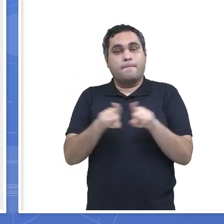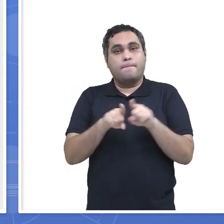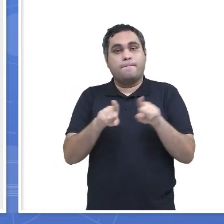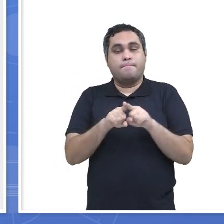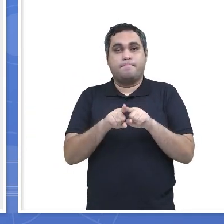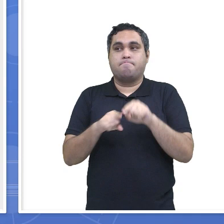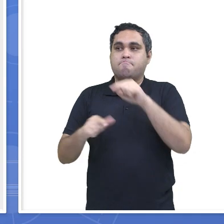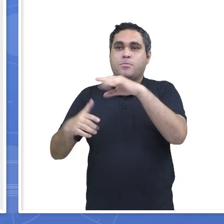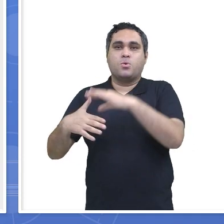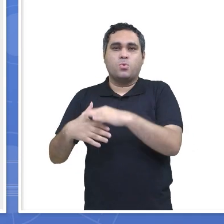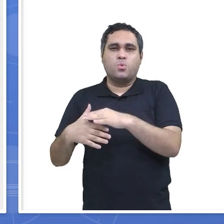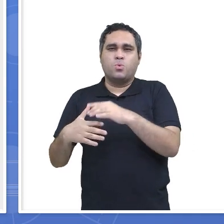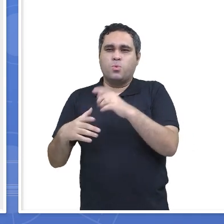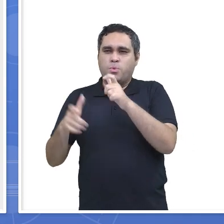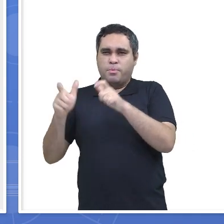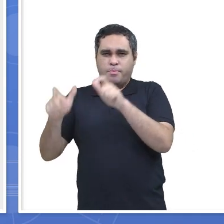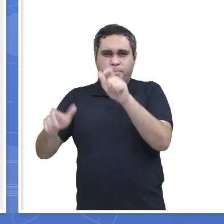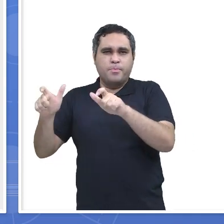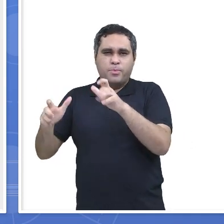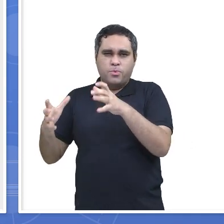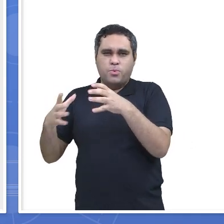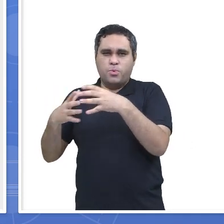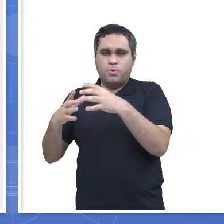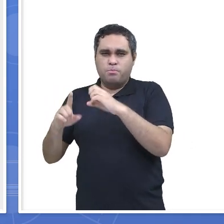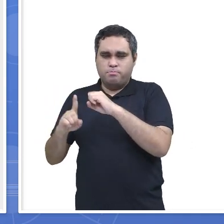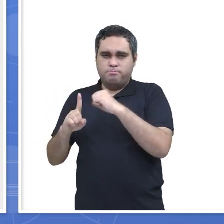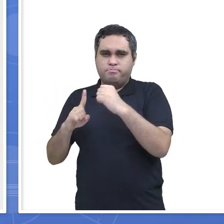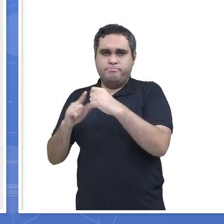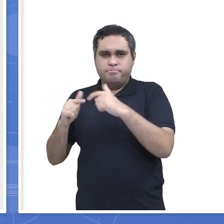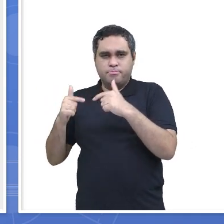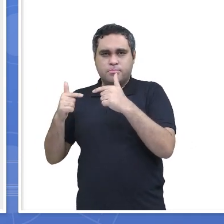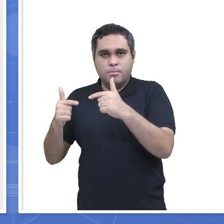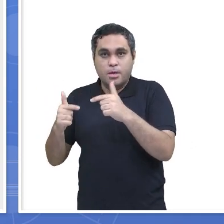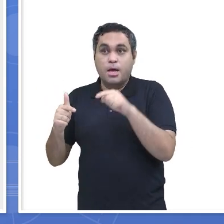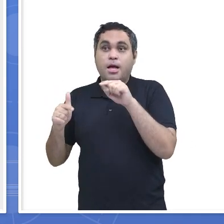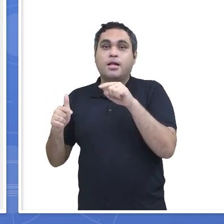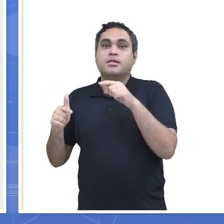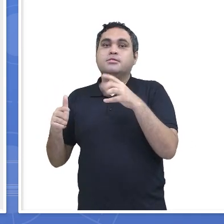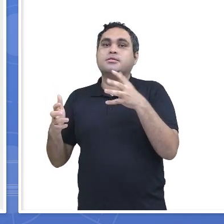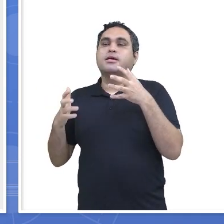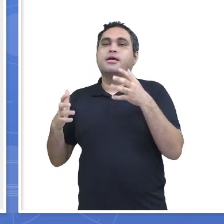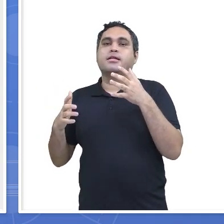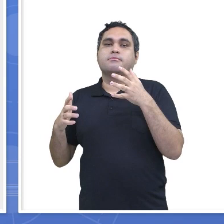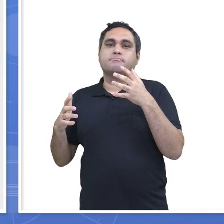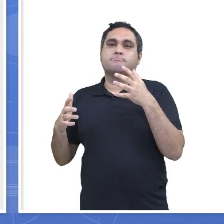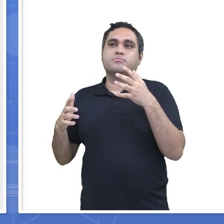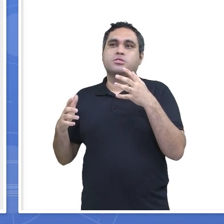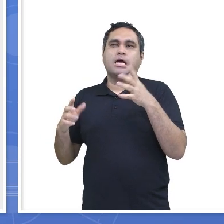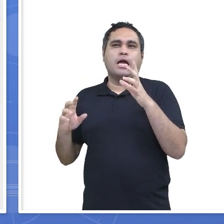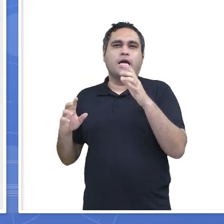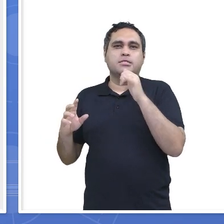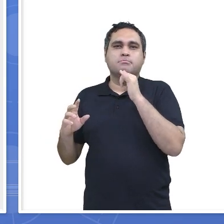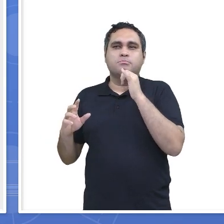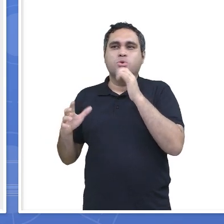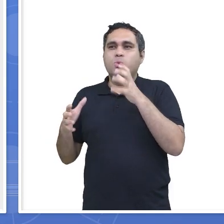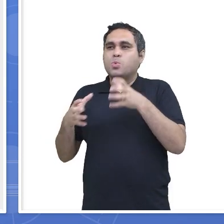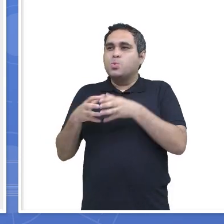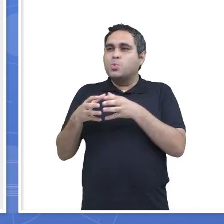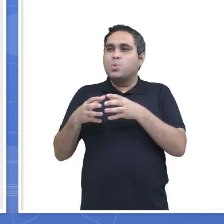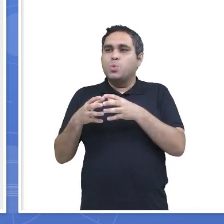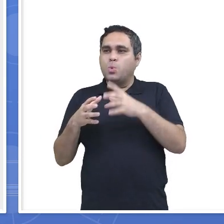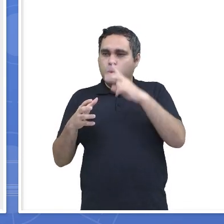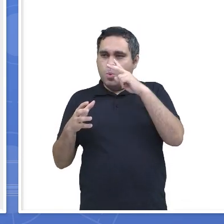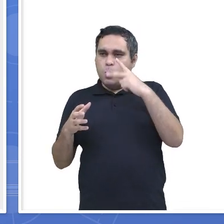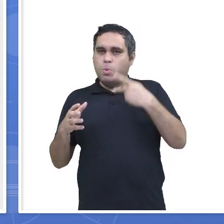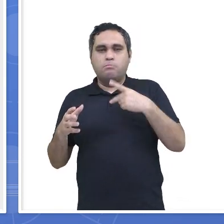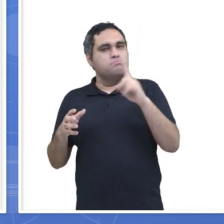militantes ir além da estrutura de classes, reunindo em torno de uma mesma causa ativistas